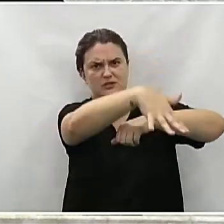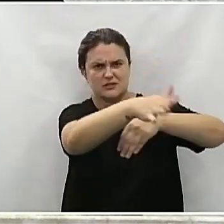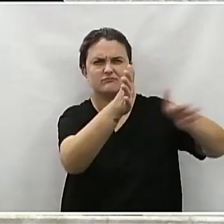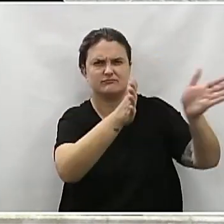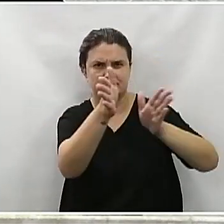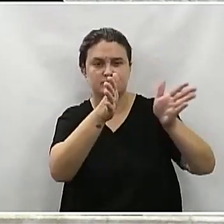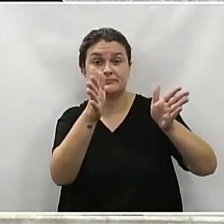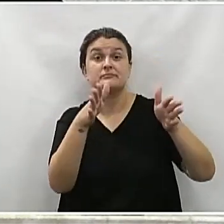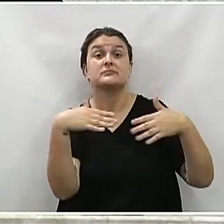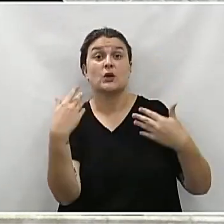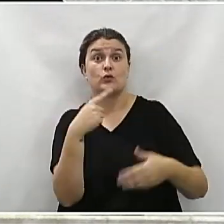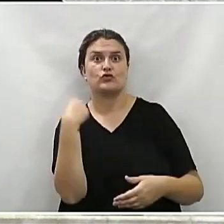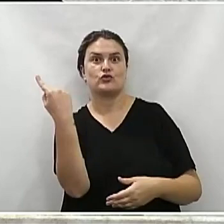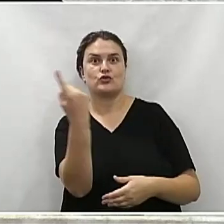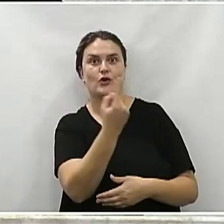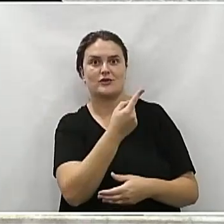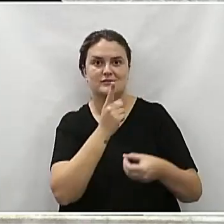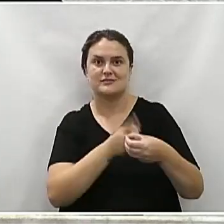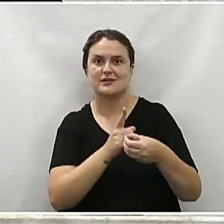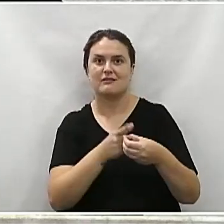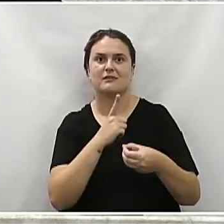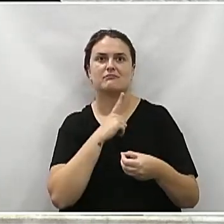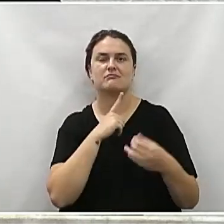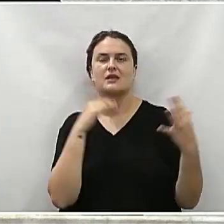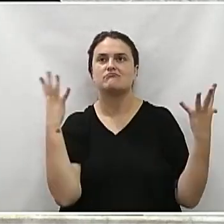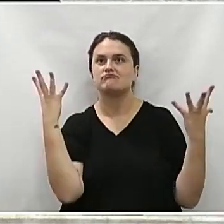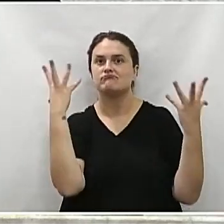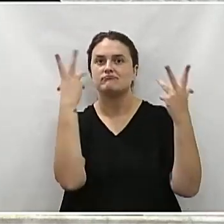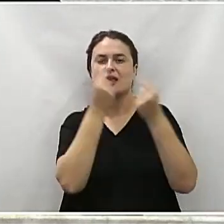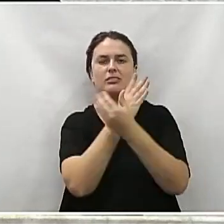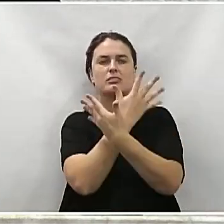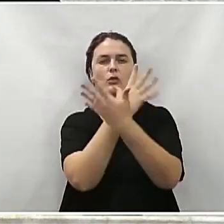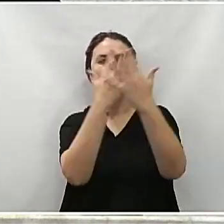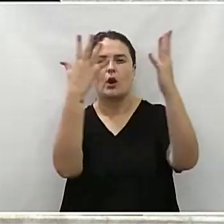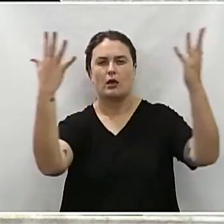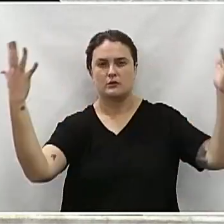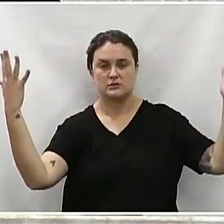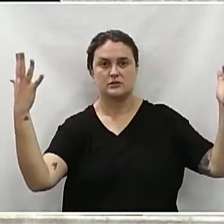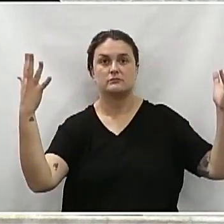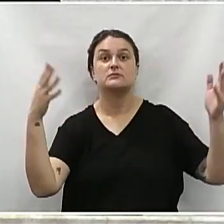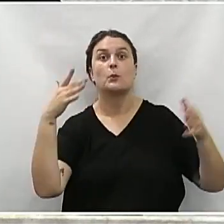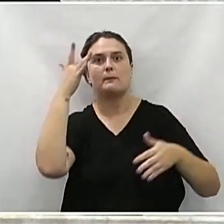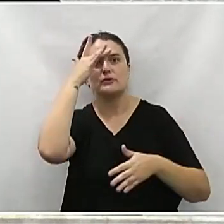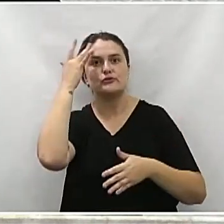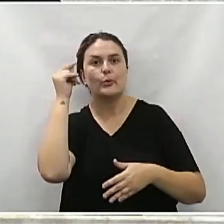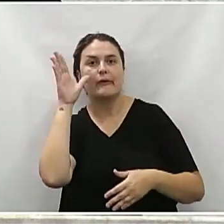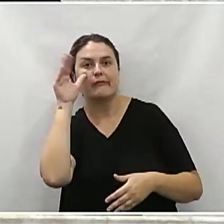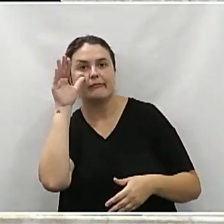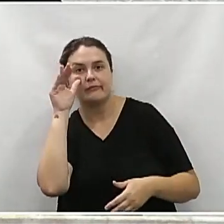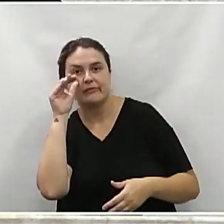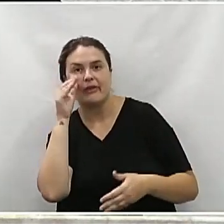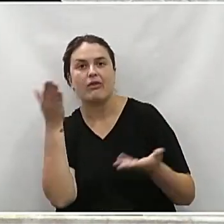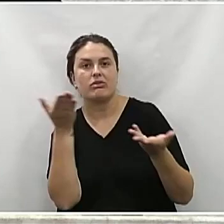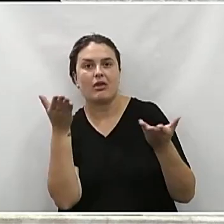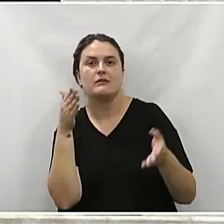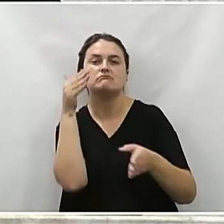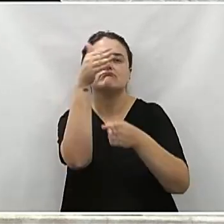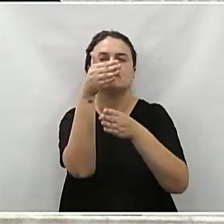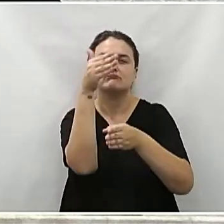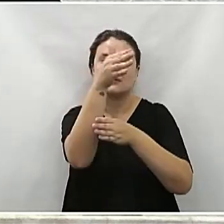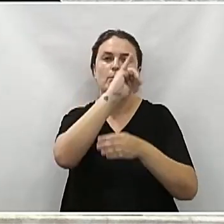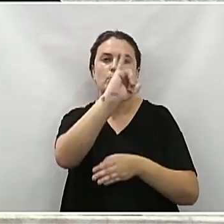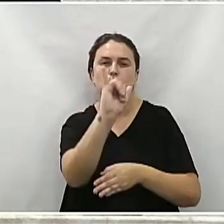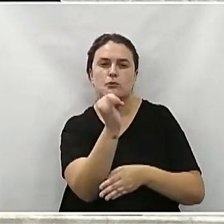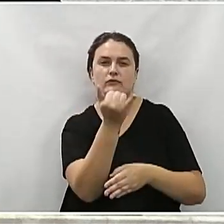A natureza de nossa cidade e região é privilegiada. E o local de toda a população, local e turistas, usufruem de tudo